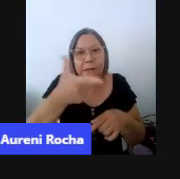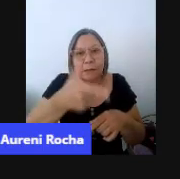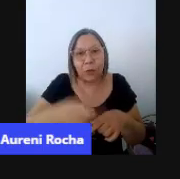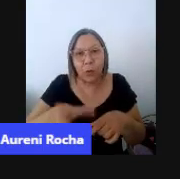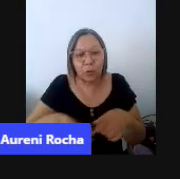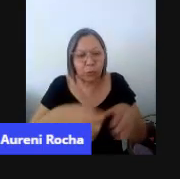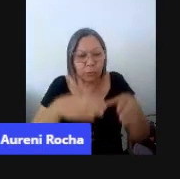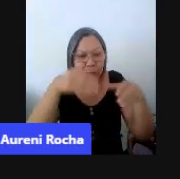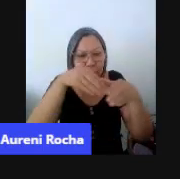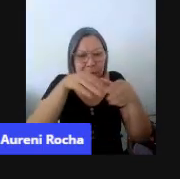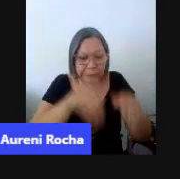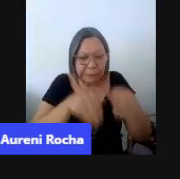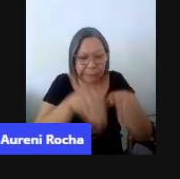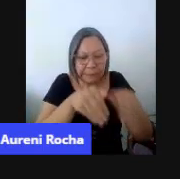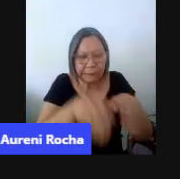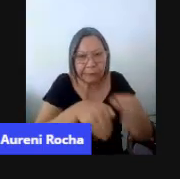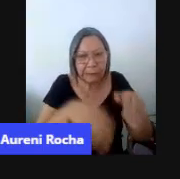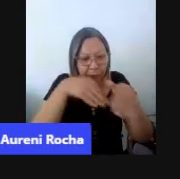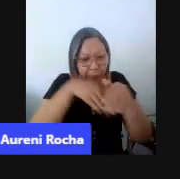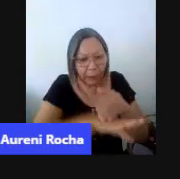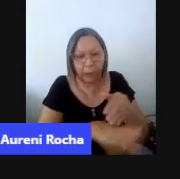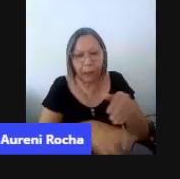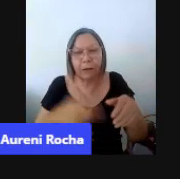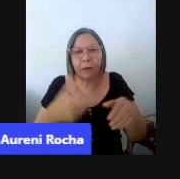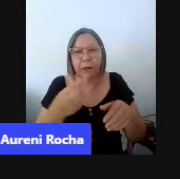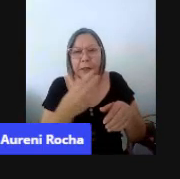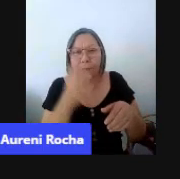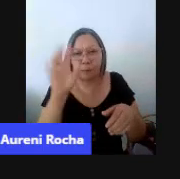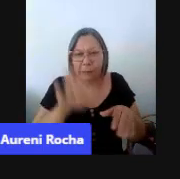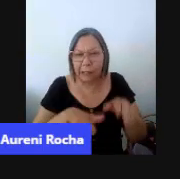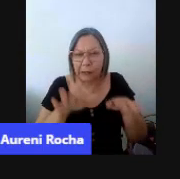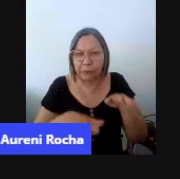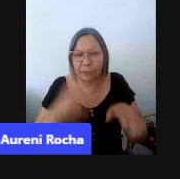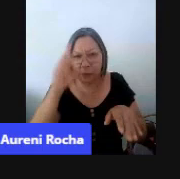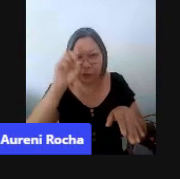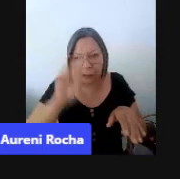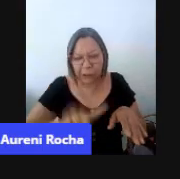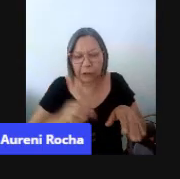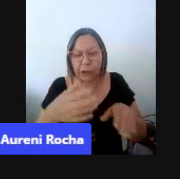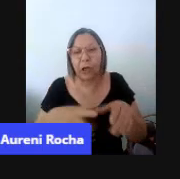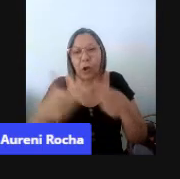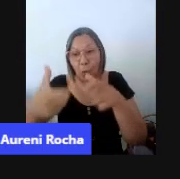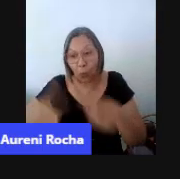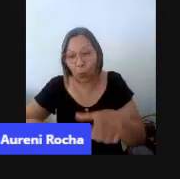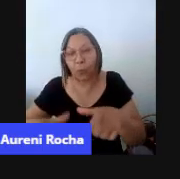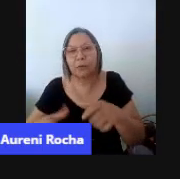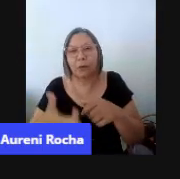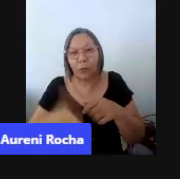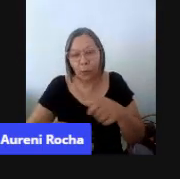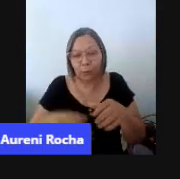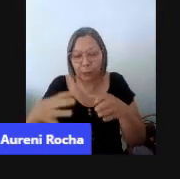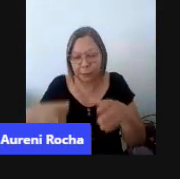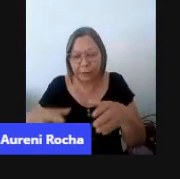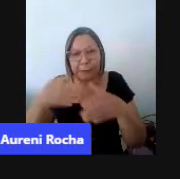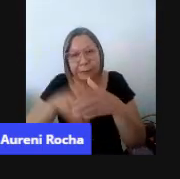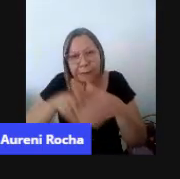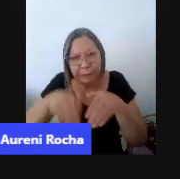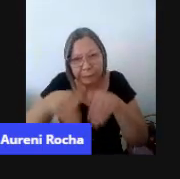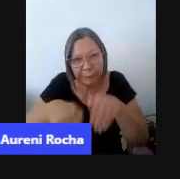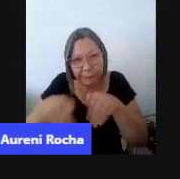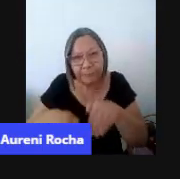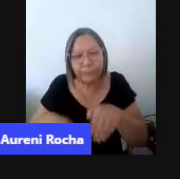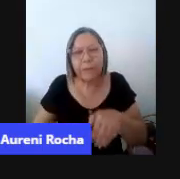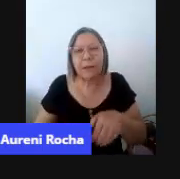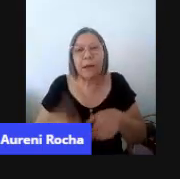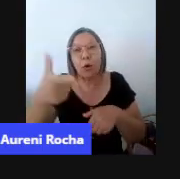buracos, né? E esses buracos são utilizados por um monte de outras espécies. Aqui um tatu-peba, utilizando o buraco tatu-canastra.